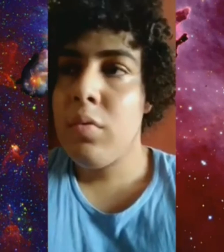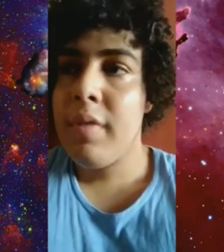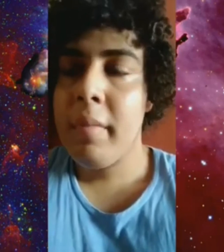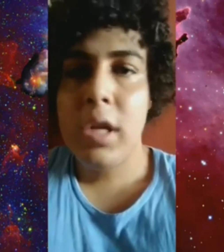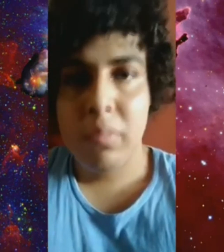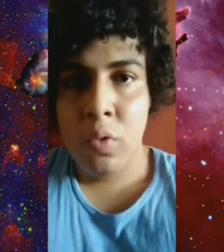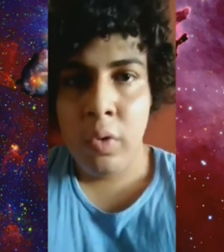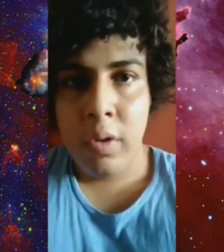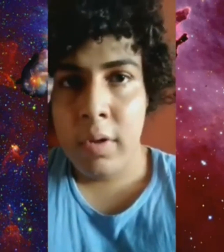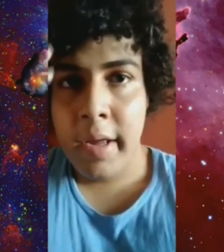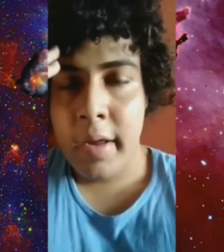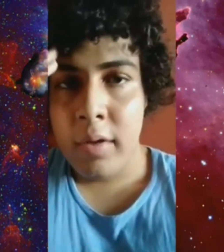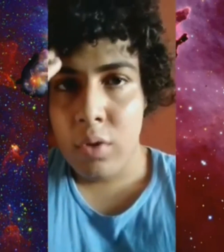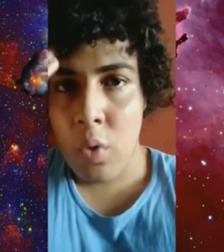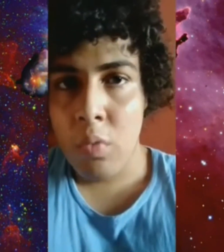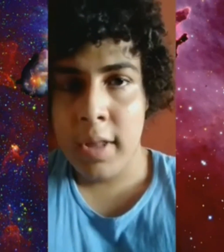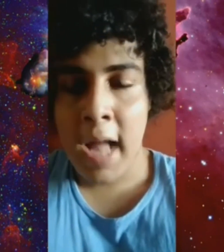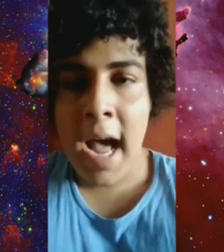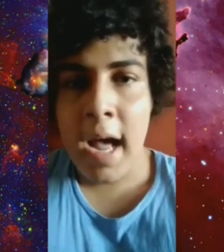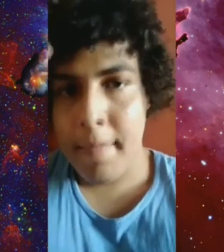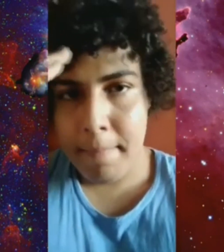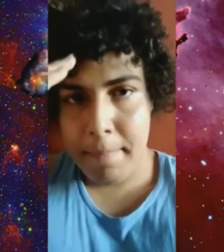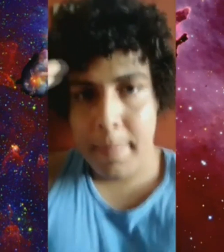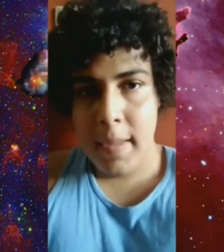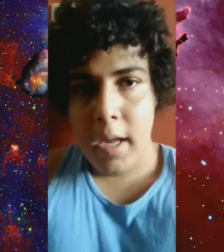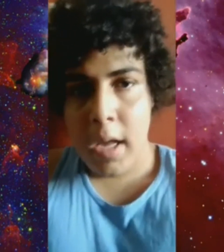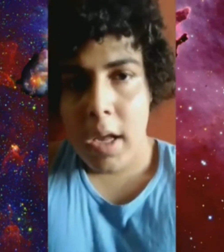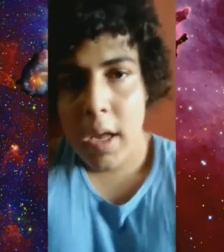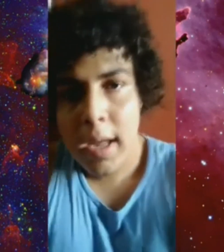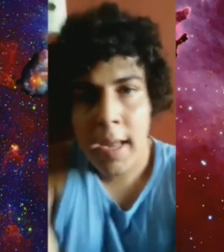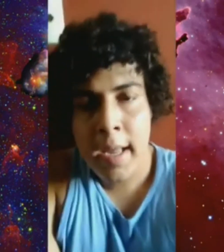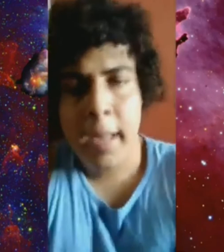Eu venho de uma família de músicos, né? Toco guitarra,